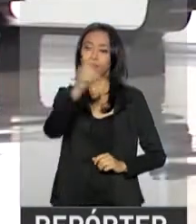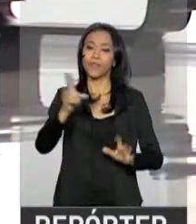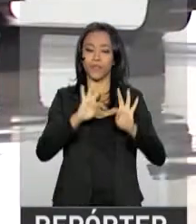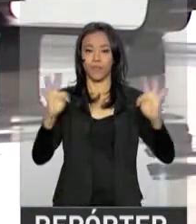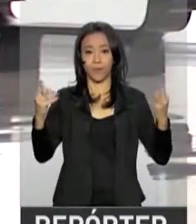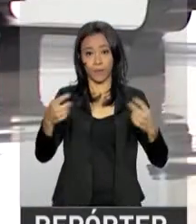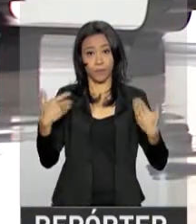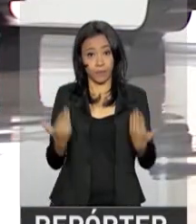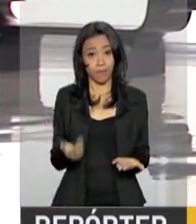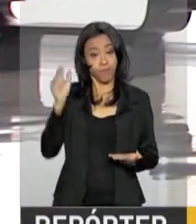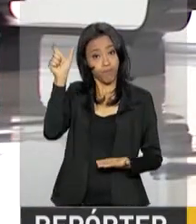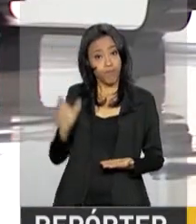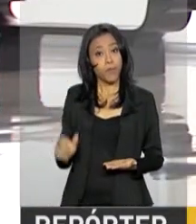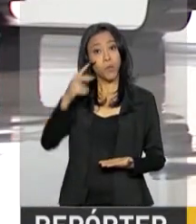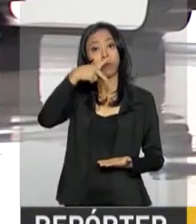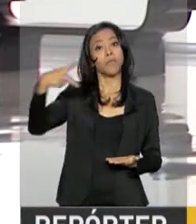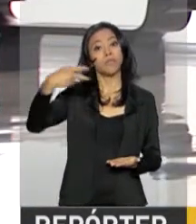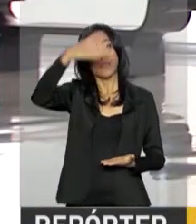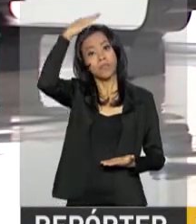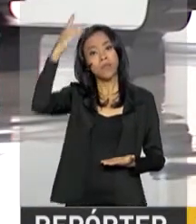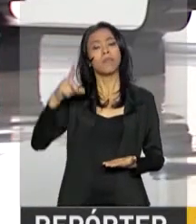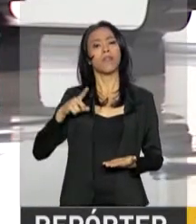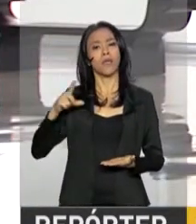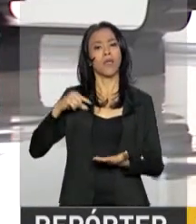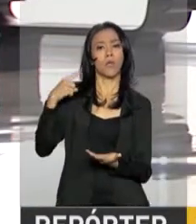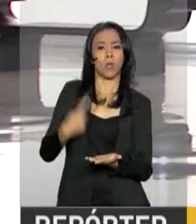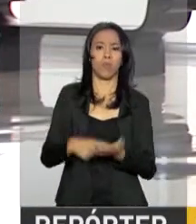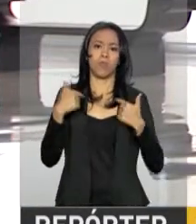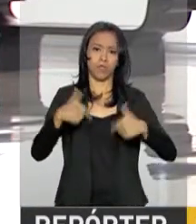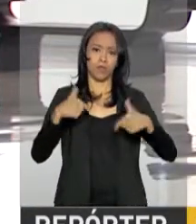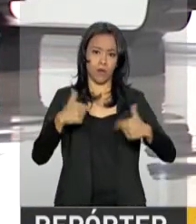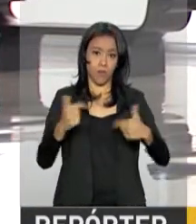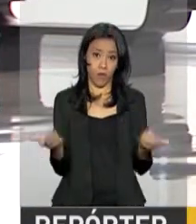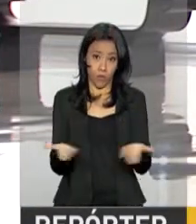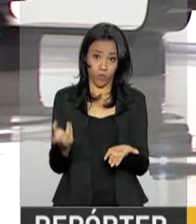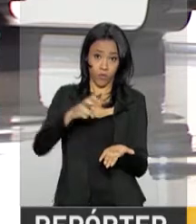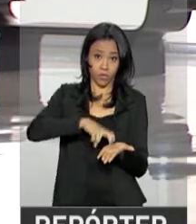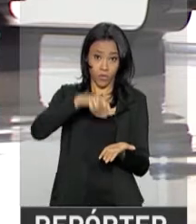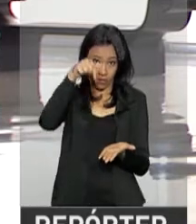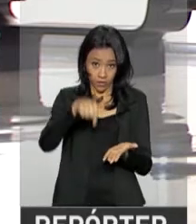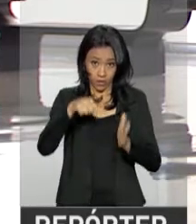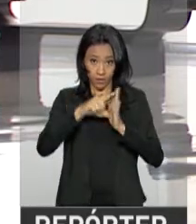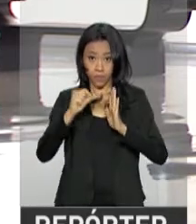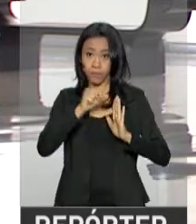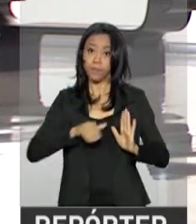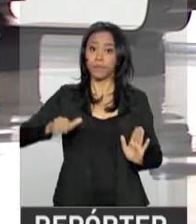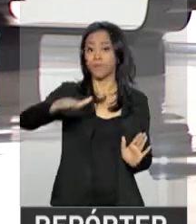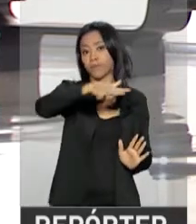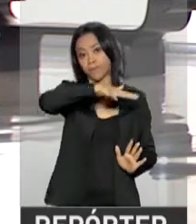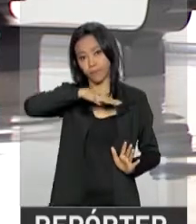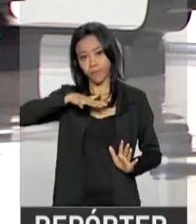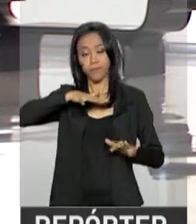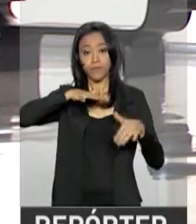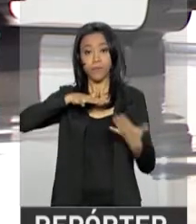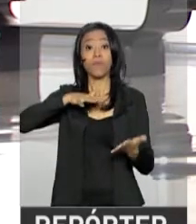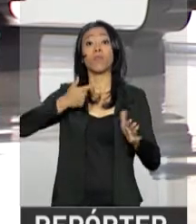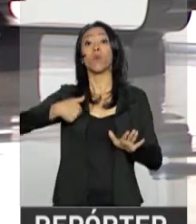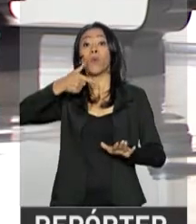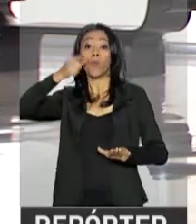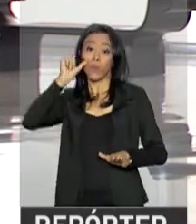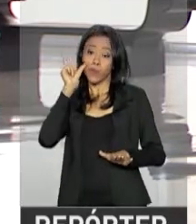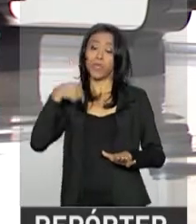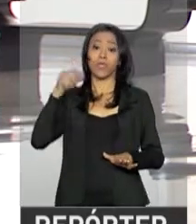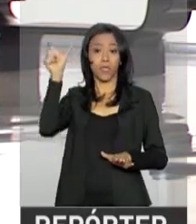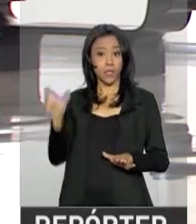olhos a isso o presidente michel temer cumpre agenda interna na manhã desta terça feira aqui no palácio do planalto e ontem ele participou